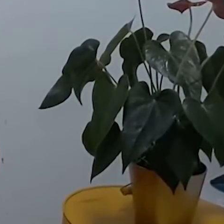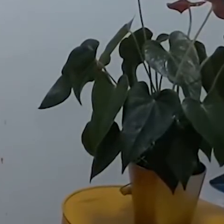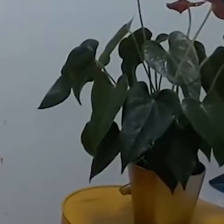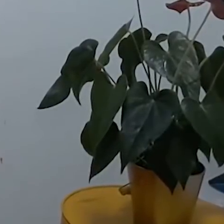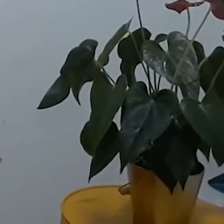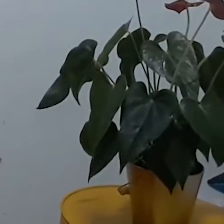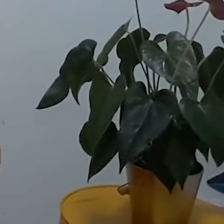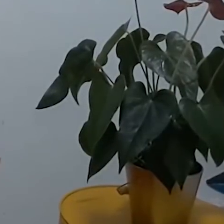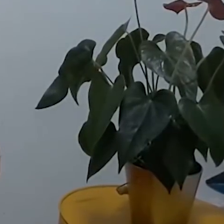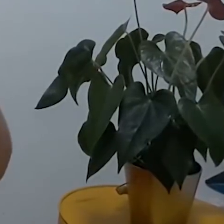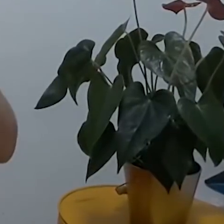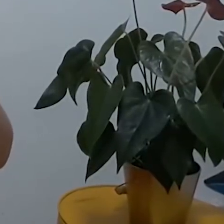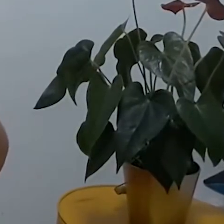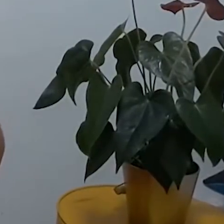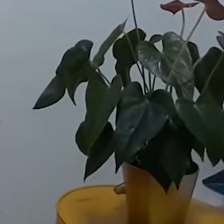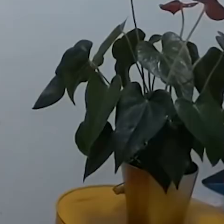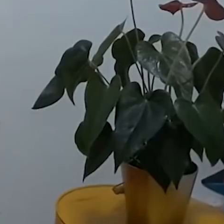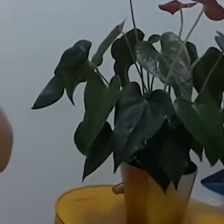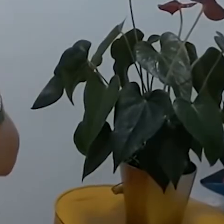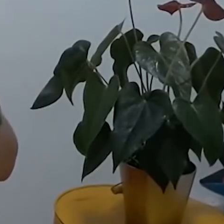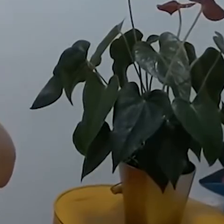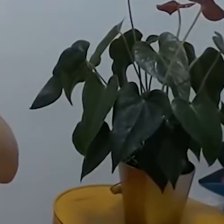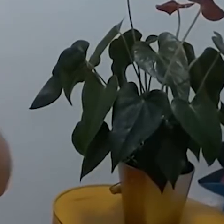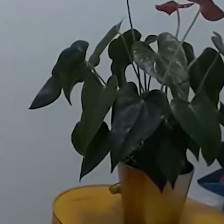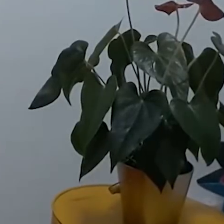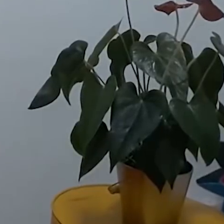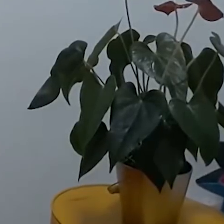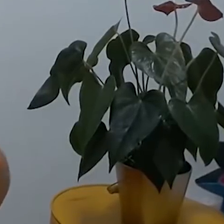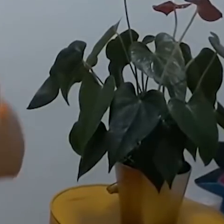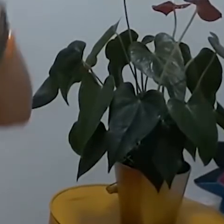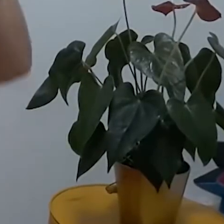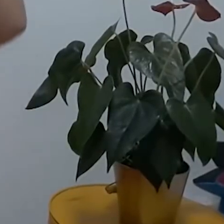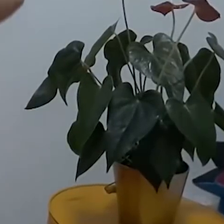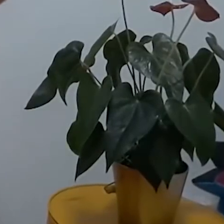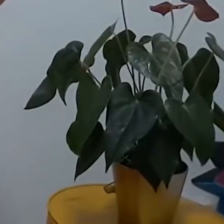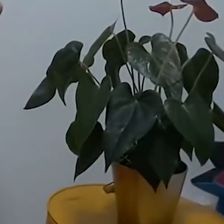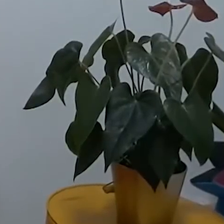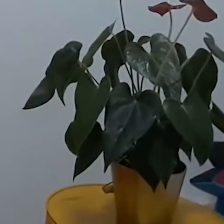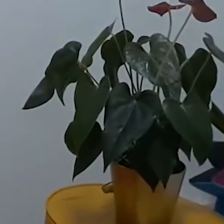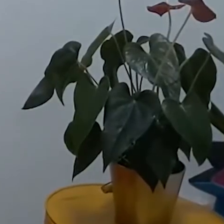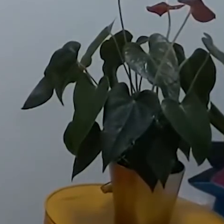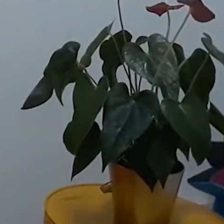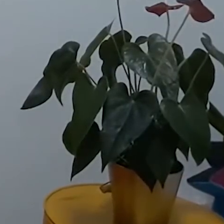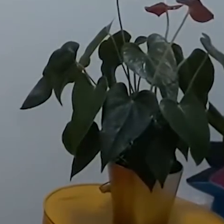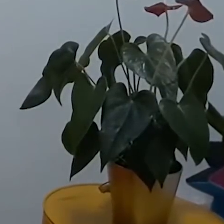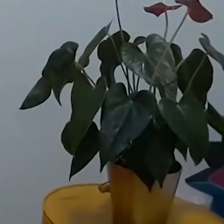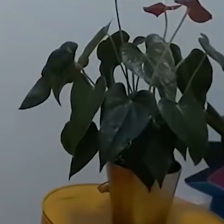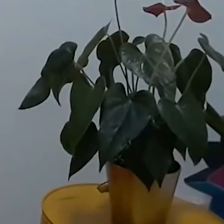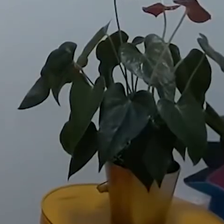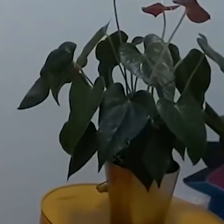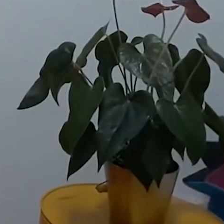1909. Isso mesmo, 1909, viu só? Há muito tempo atrás.